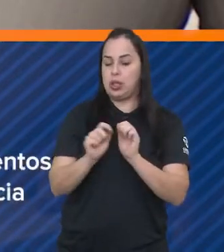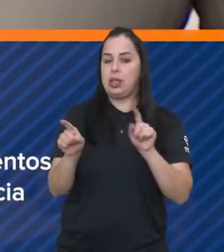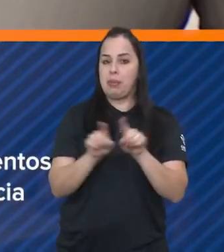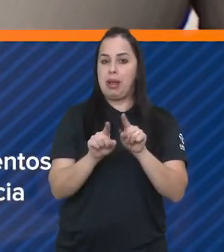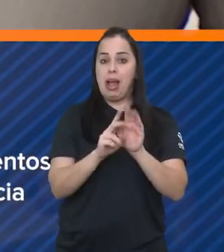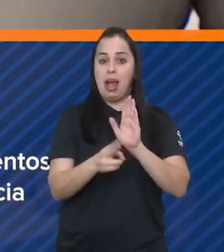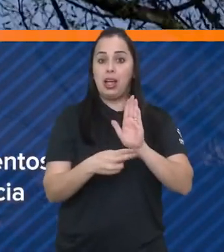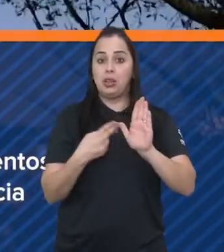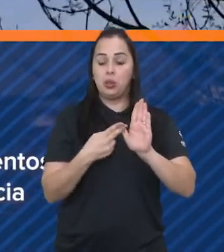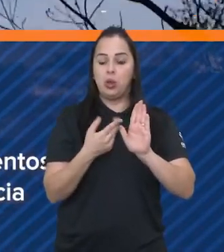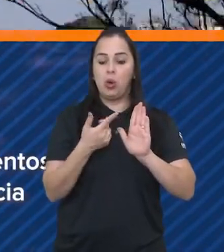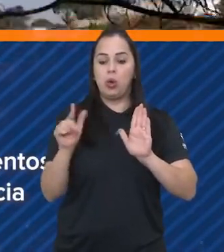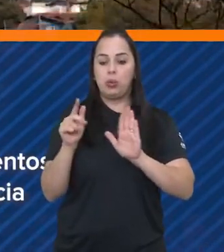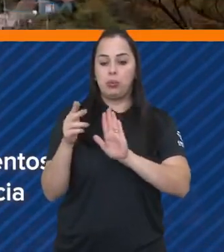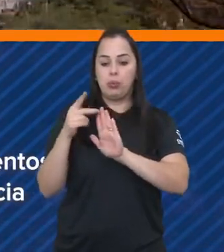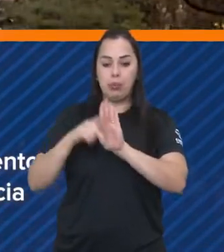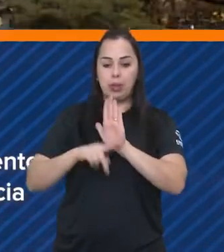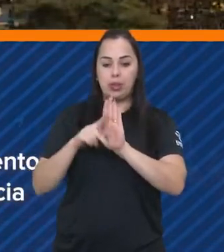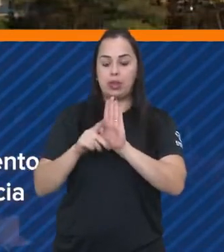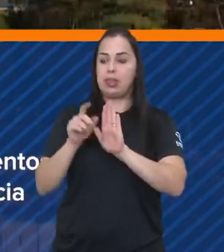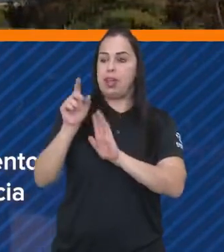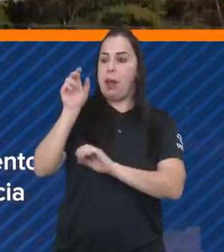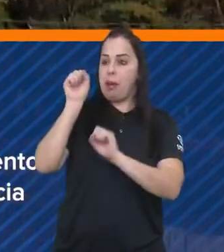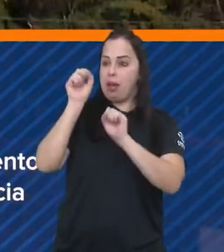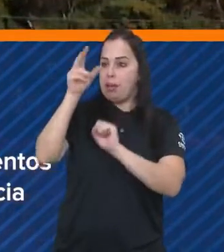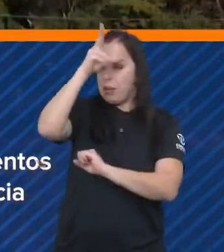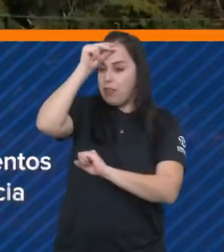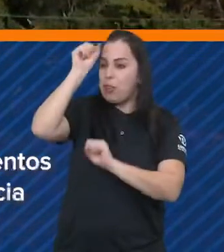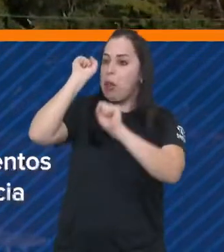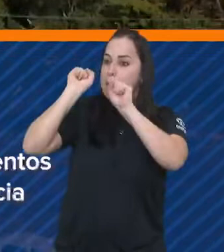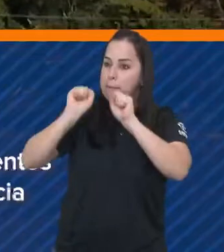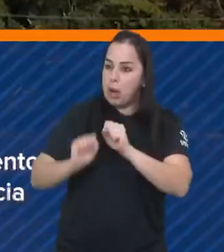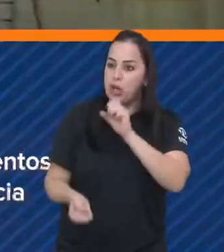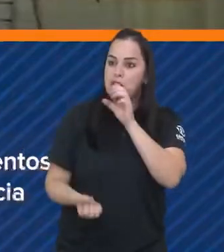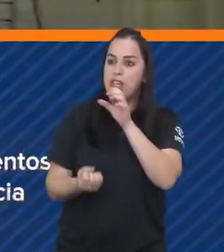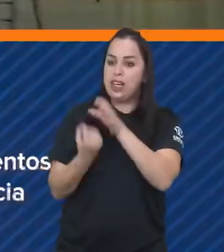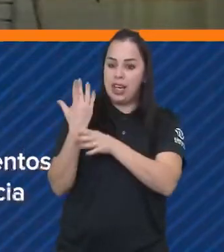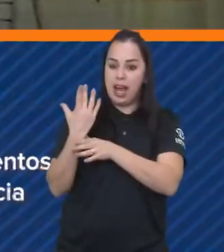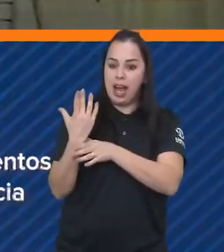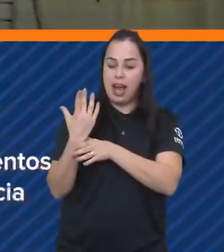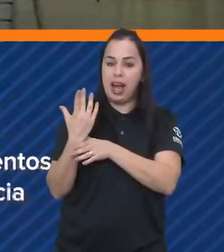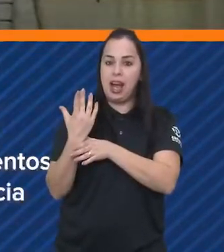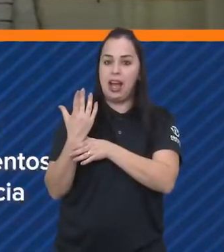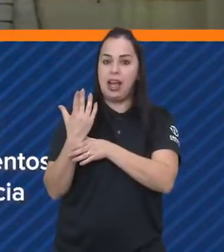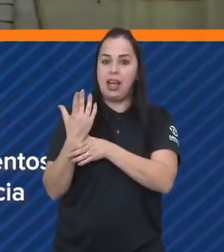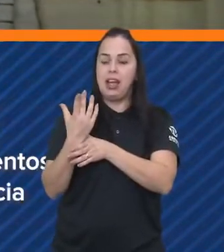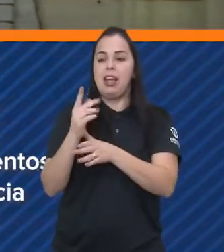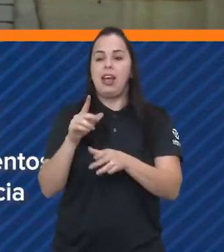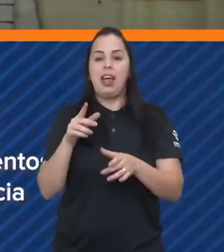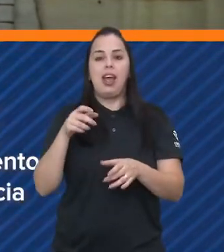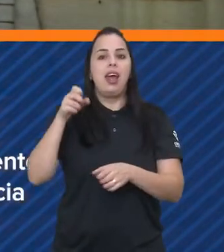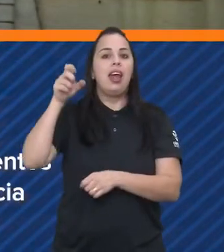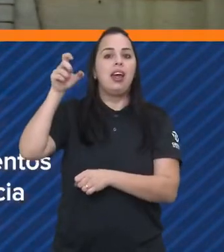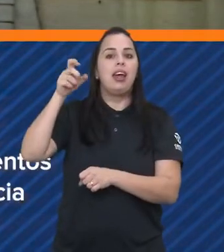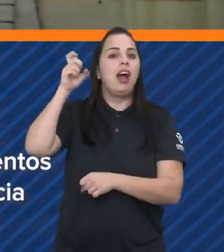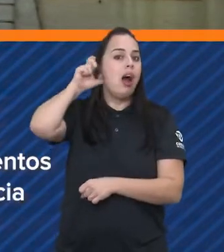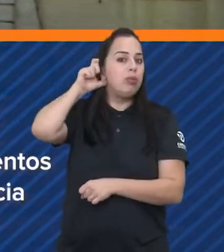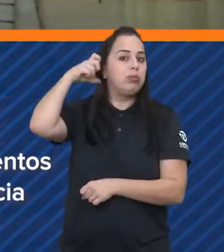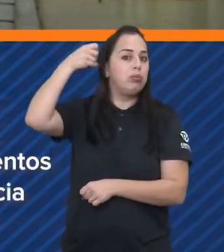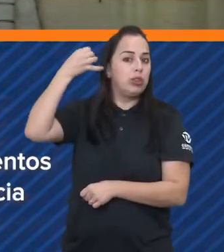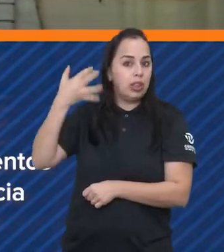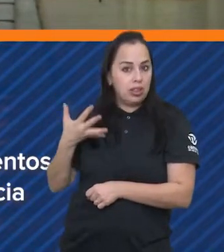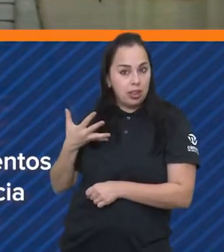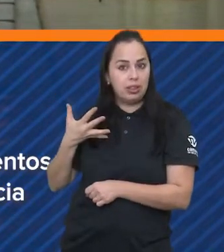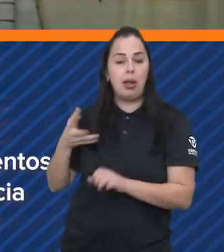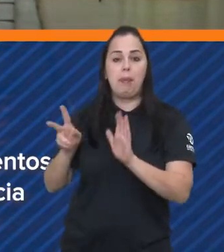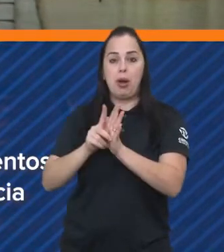autores de um projeto que autoriza a Prefeitura a implantar nas repartições públicas equipamentos com recursos de audiodescrição para pessoas